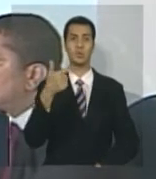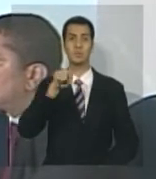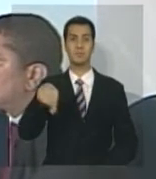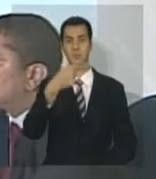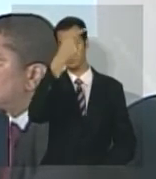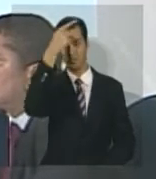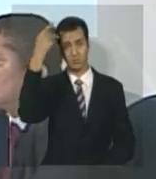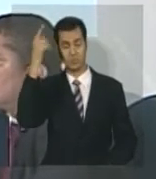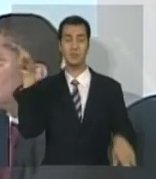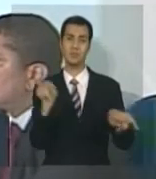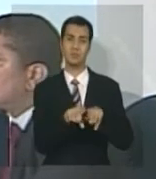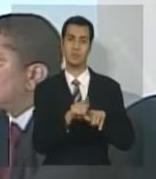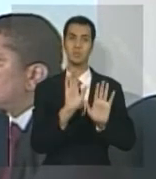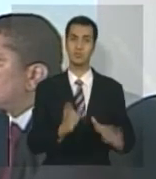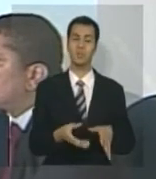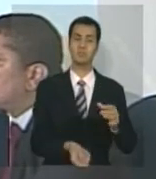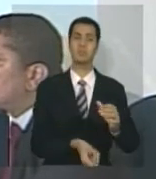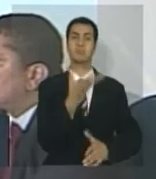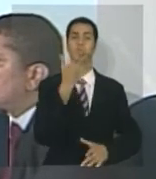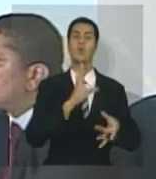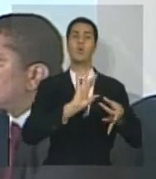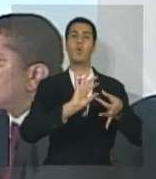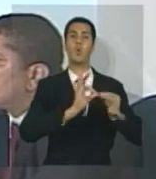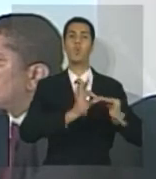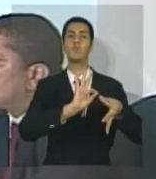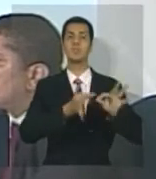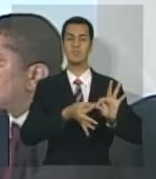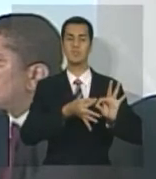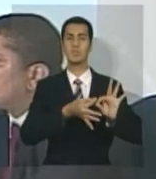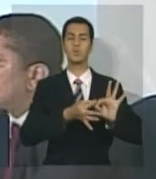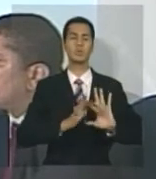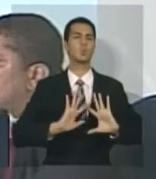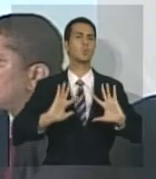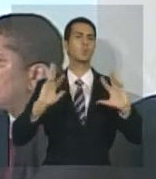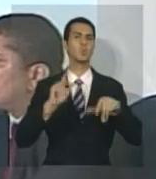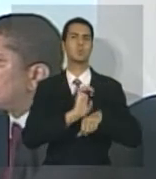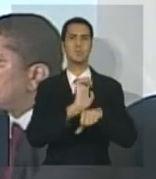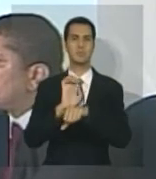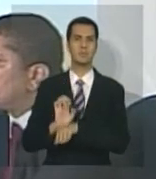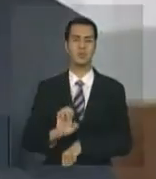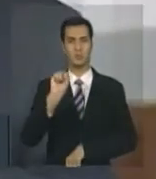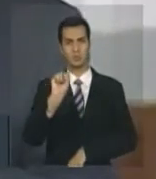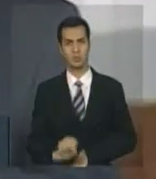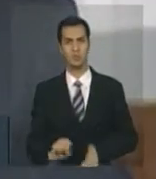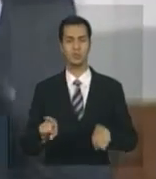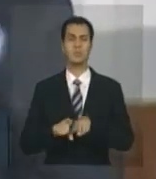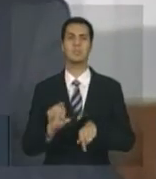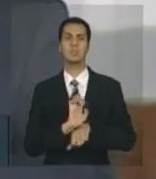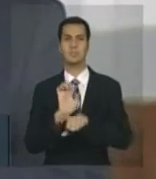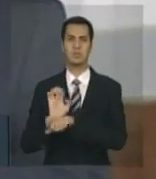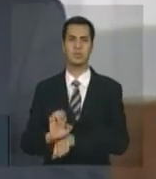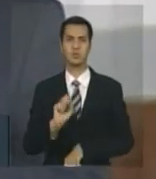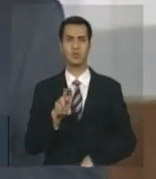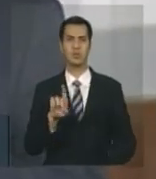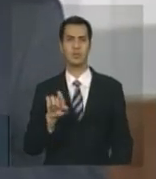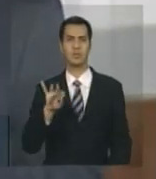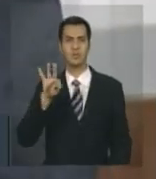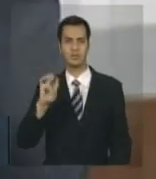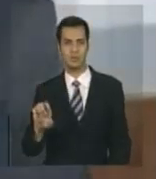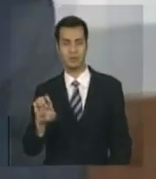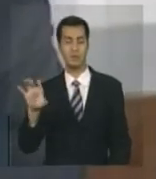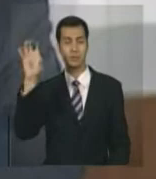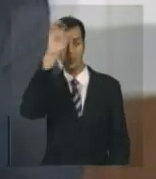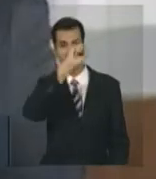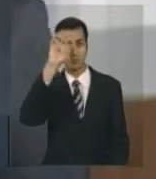Realizamos oficinas em todos os estados do Sul e Sudeste, oficinas de trabalho com a Defesa Civil Estadual